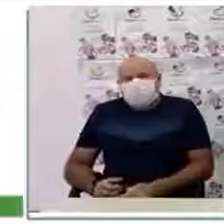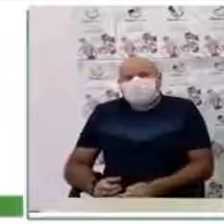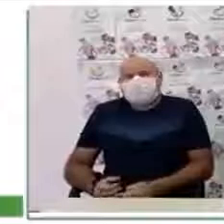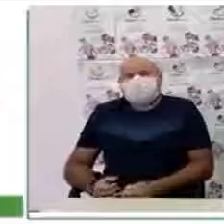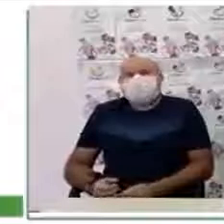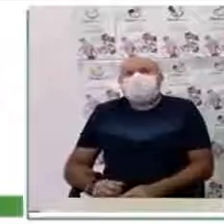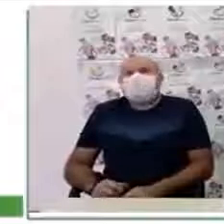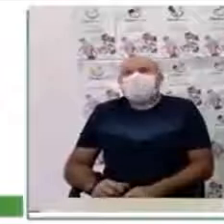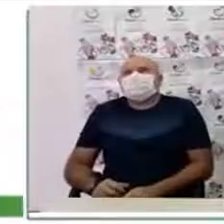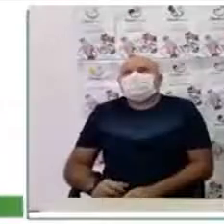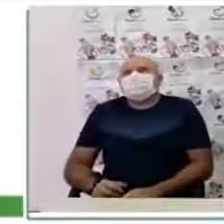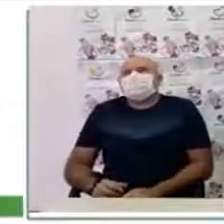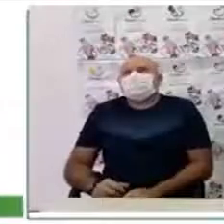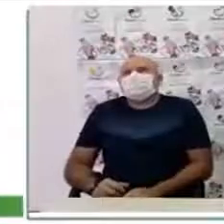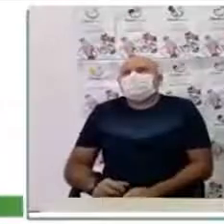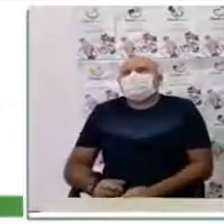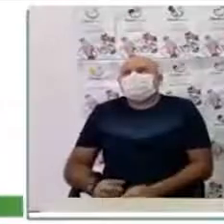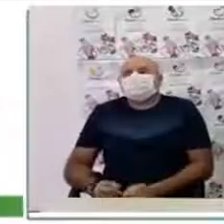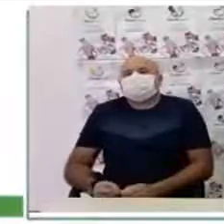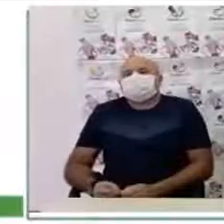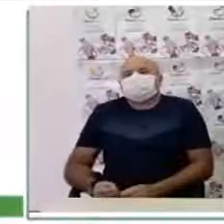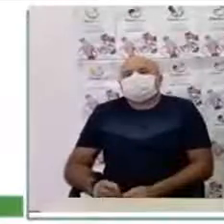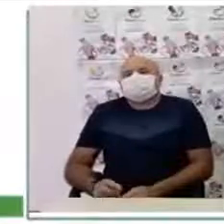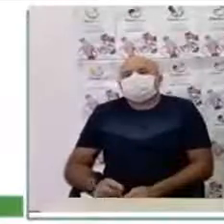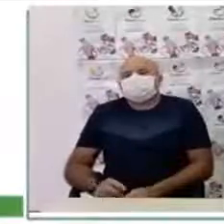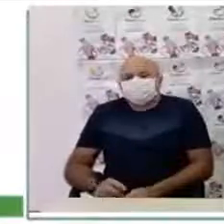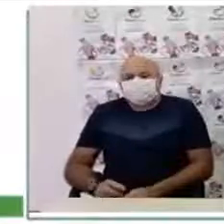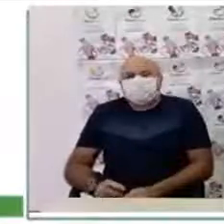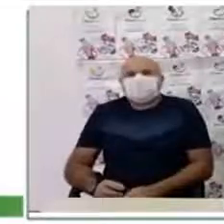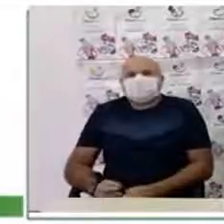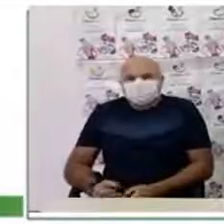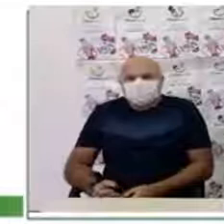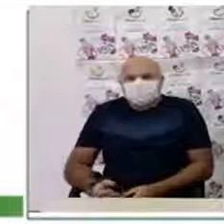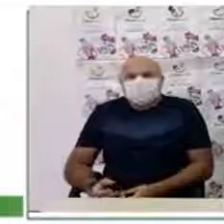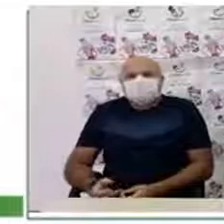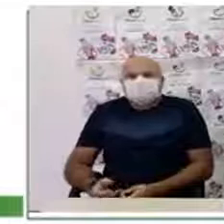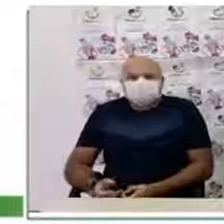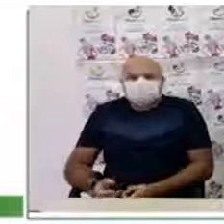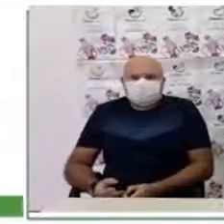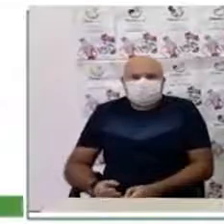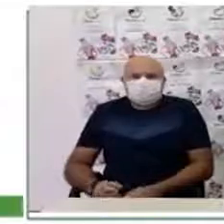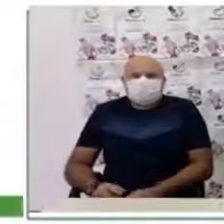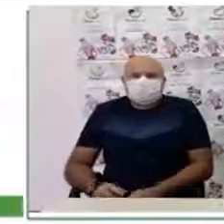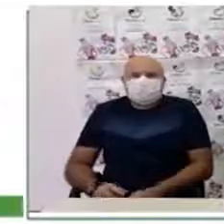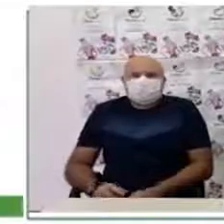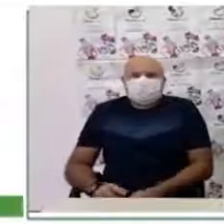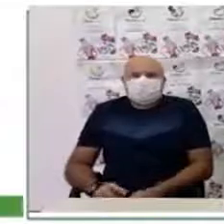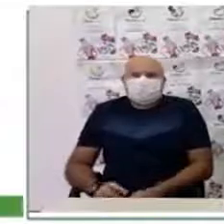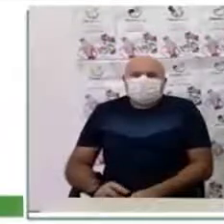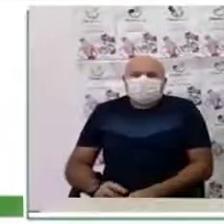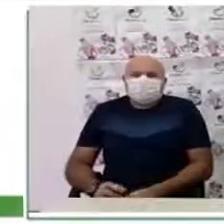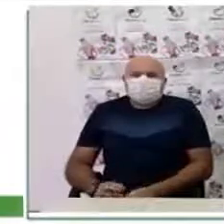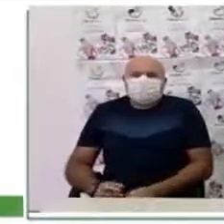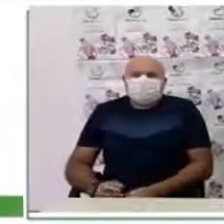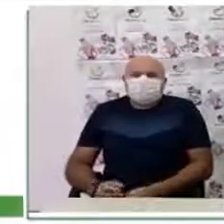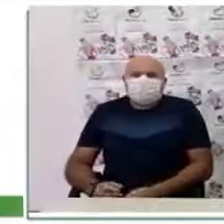1897, que o átomo ele era uma esfera, isso não resta dúvida, e essa esfera ela era uma massa de carga